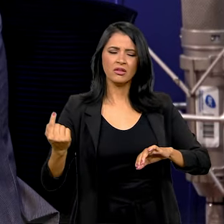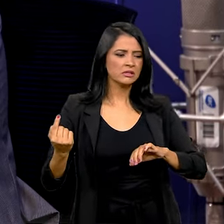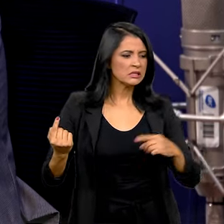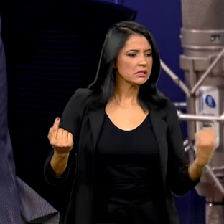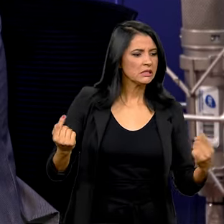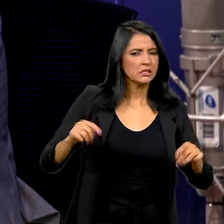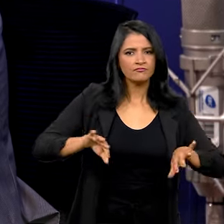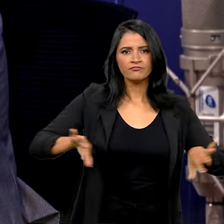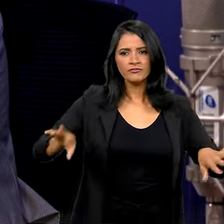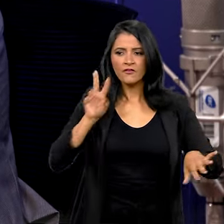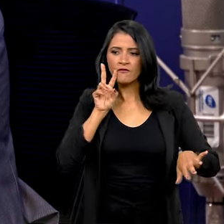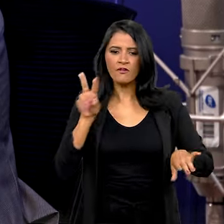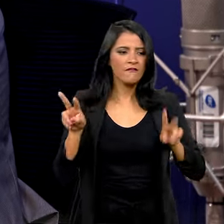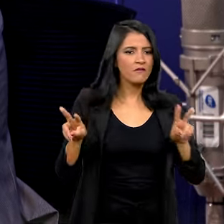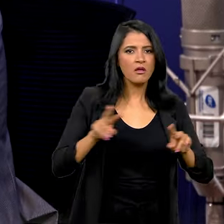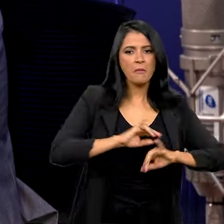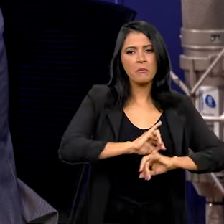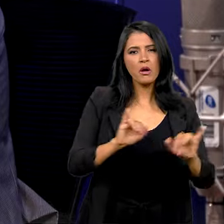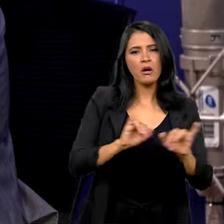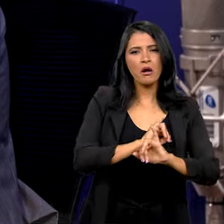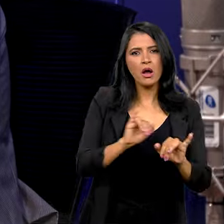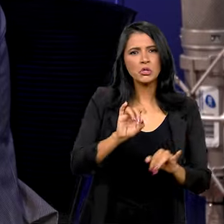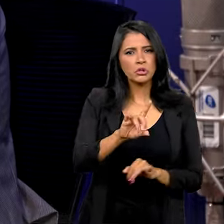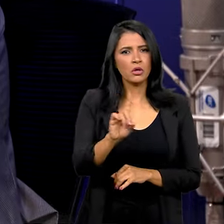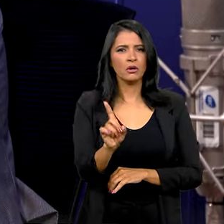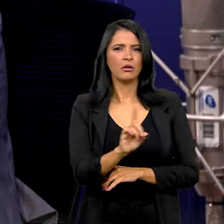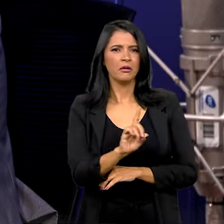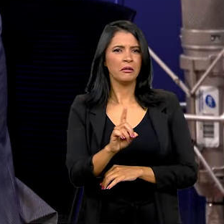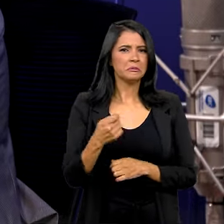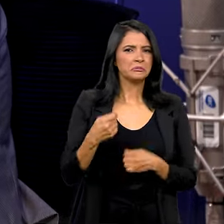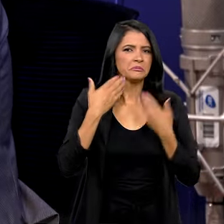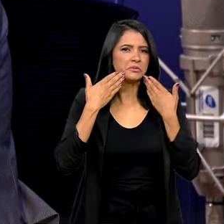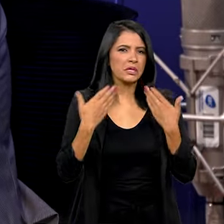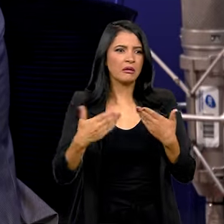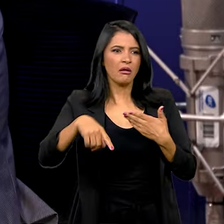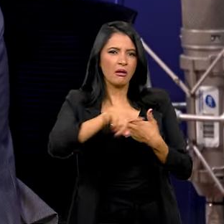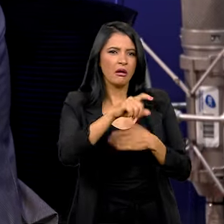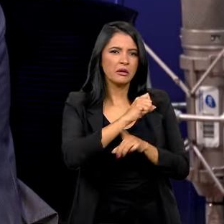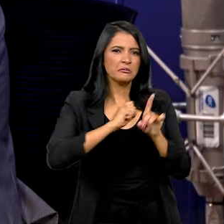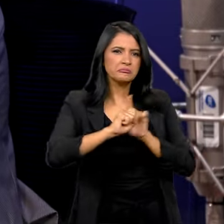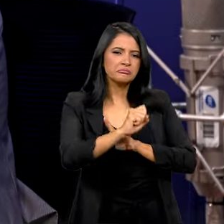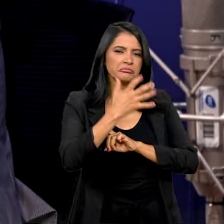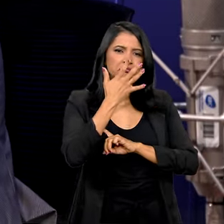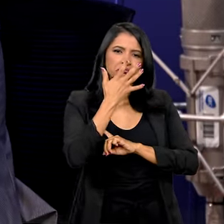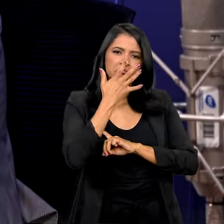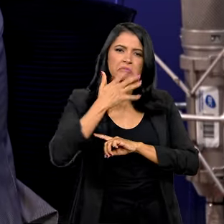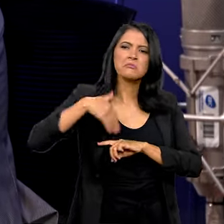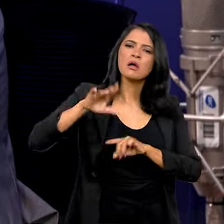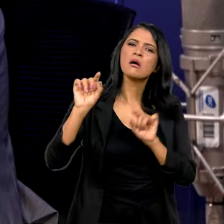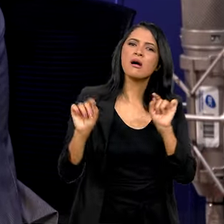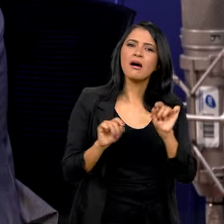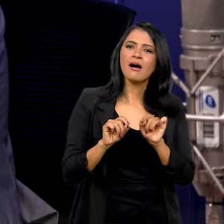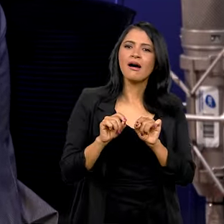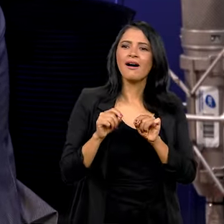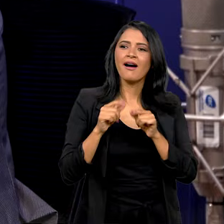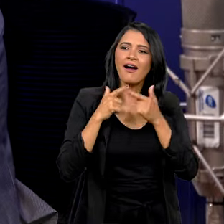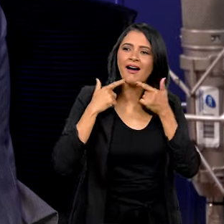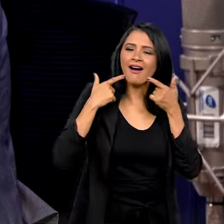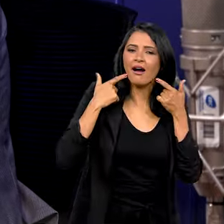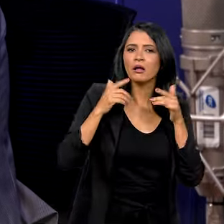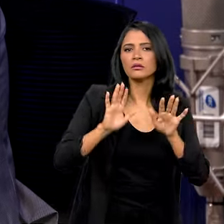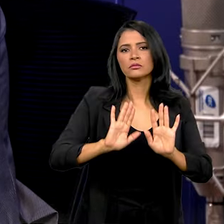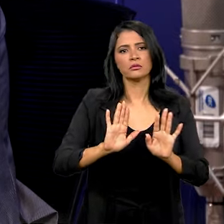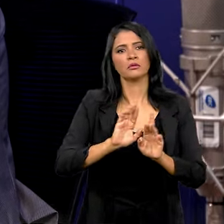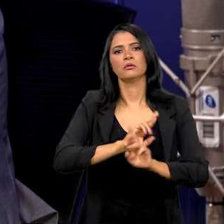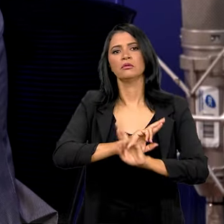muitos poderão ver apenas como uma propaganda uma necessidade de apresentar pra sociedade uma Face mais eh simpática